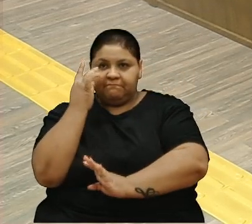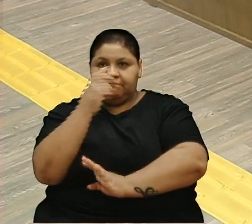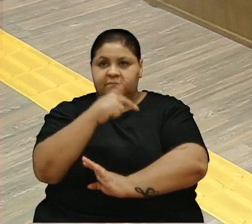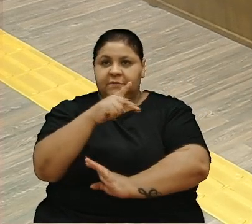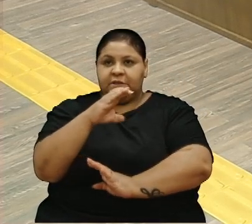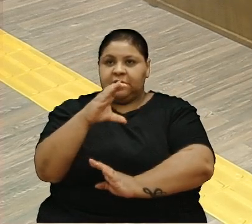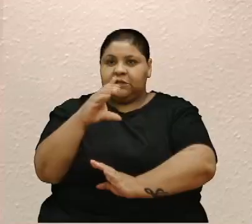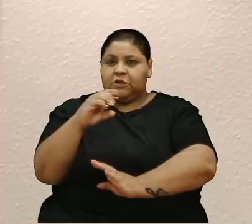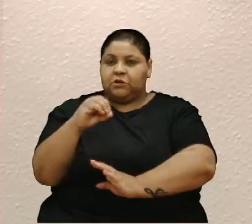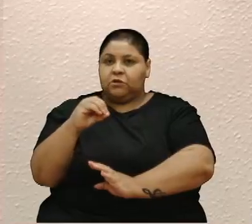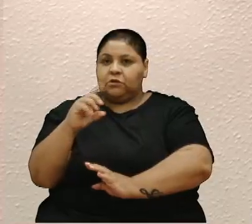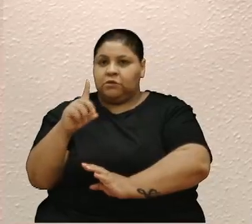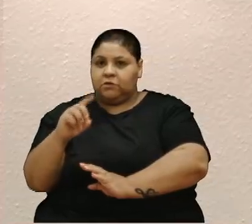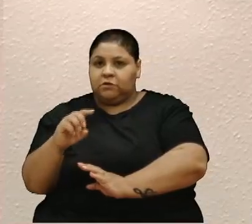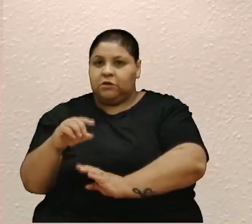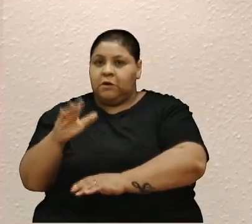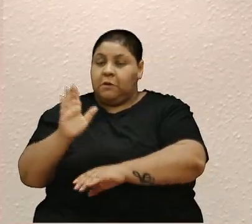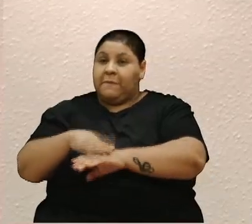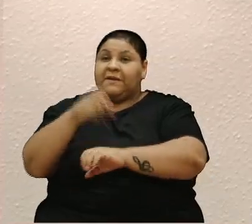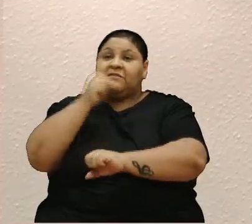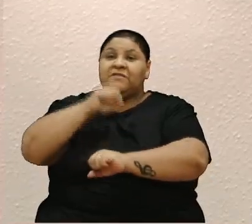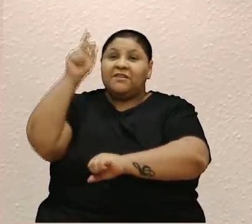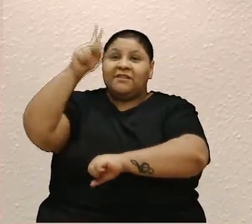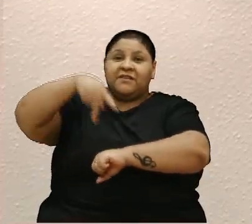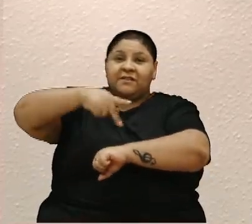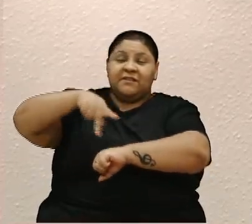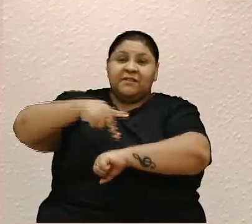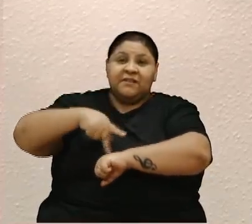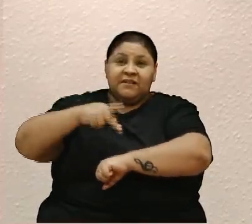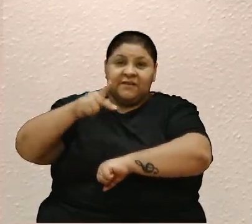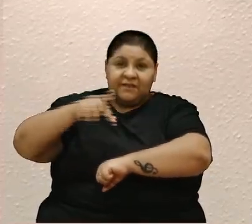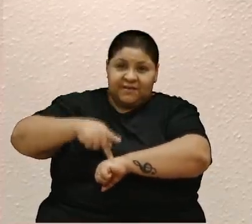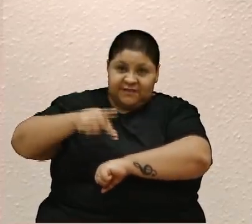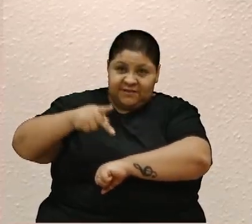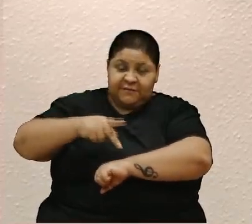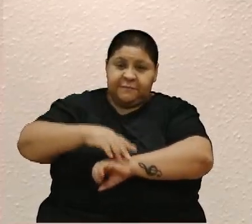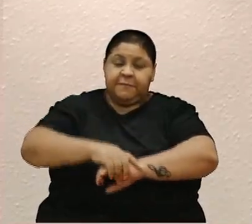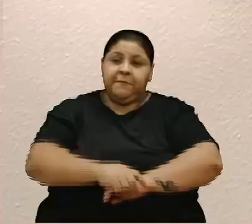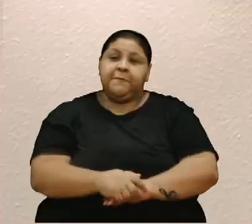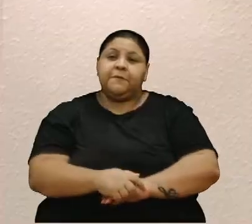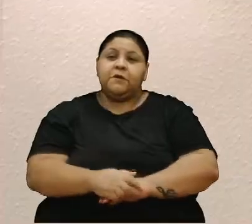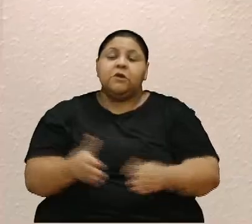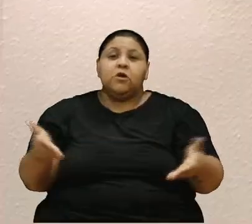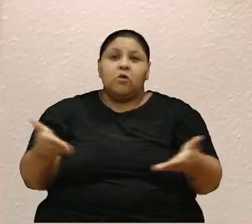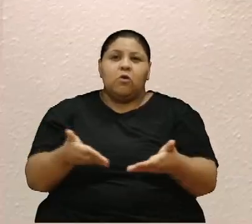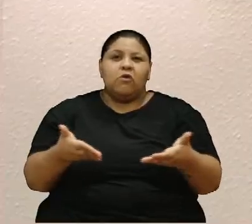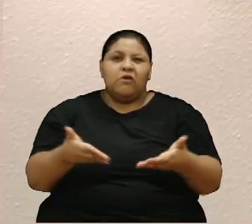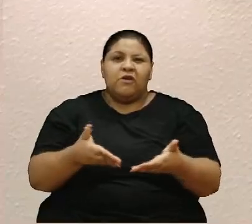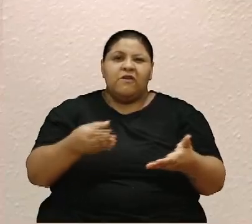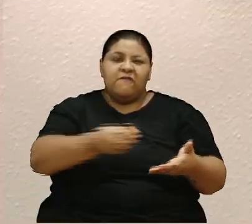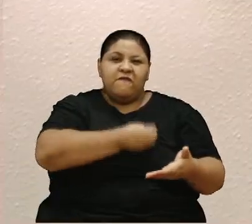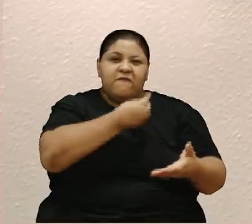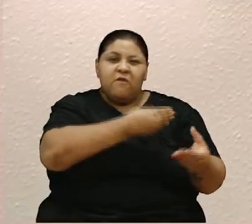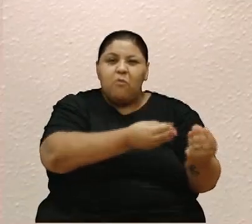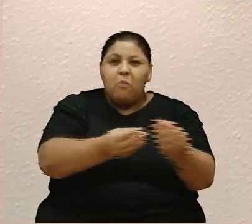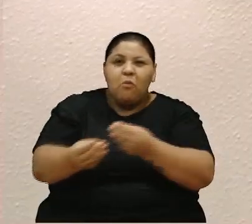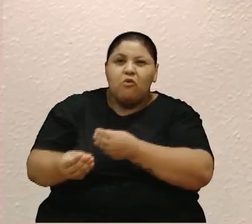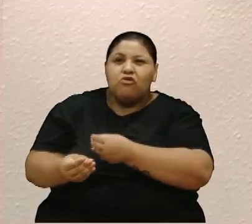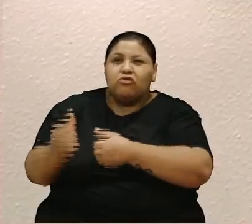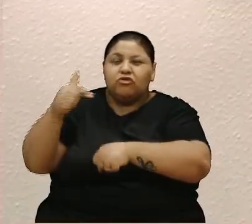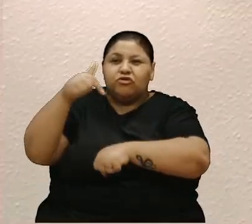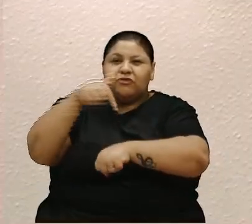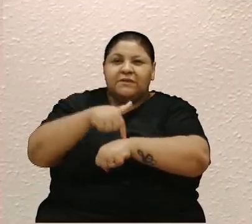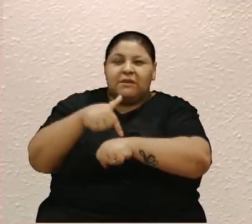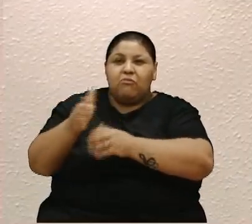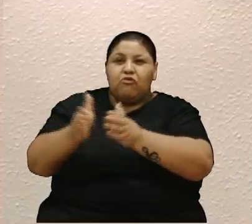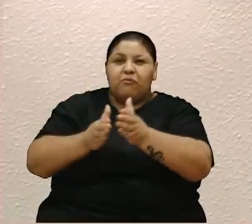que é o partido mais antigo do país, viveu mais tempo na clandestinidade do que na democracia, e hoje nós temos a oportunidade de estar sendo representados